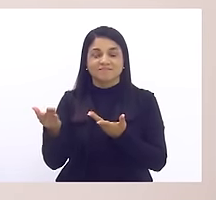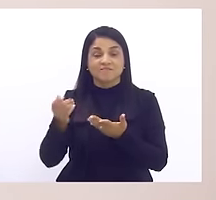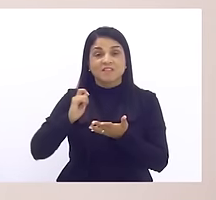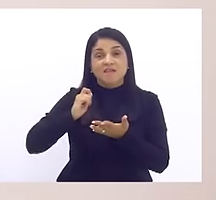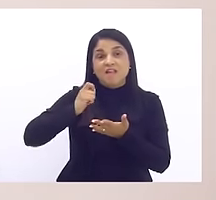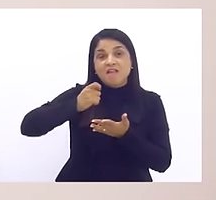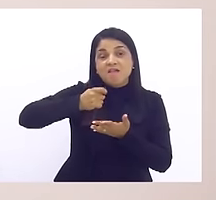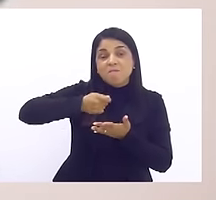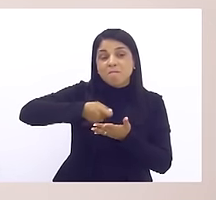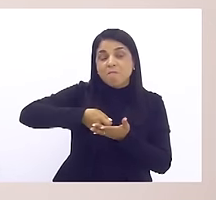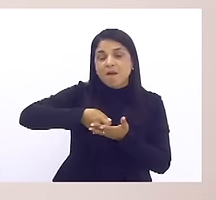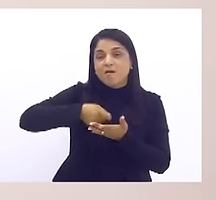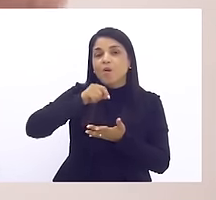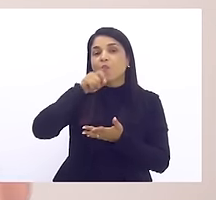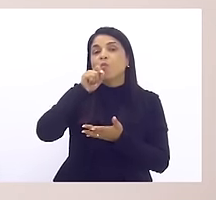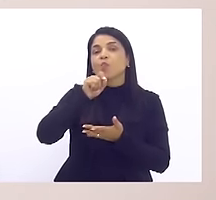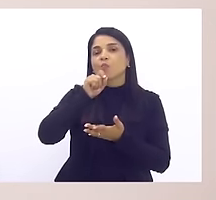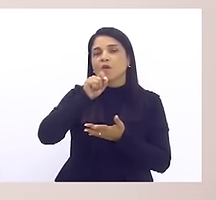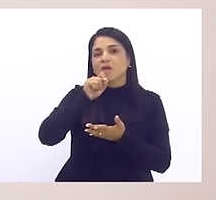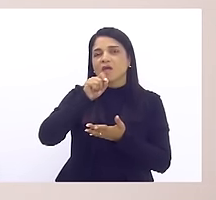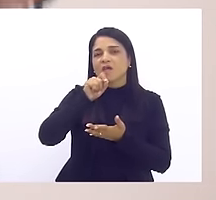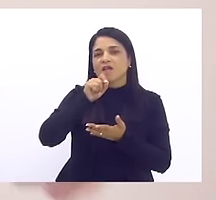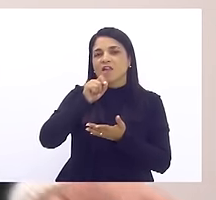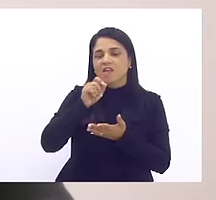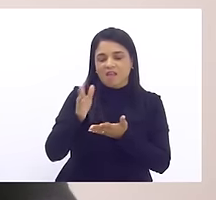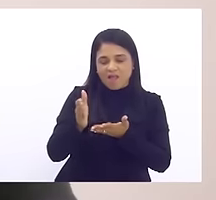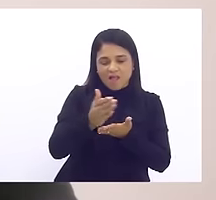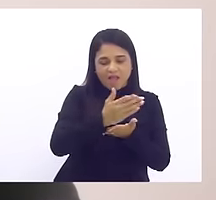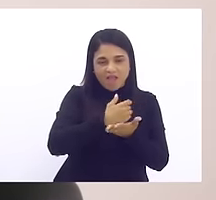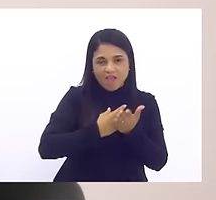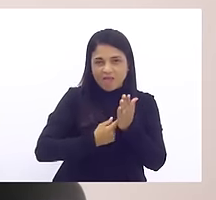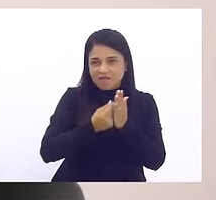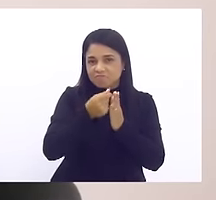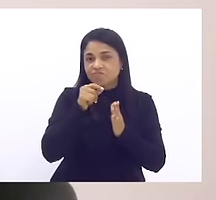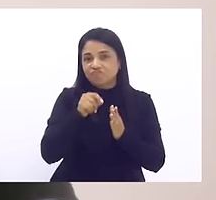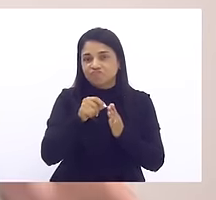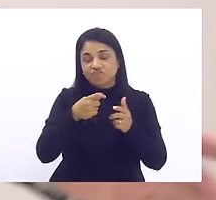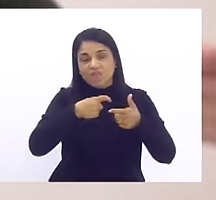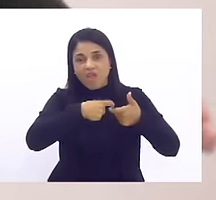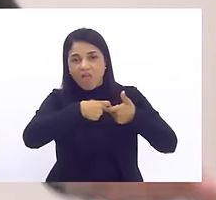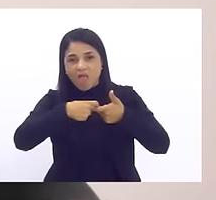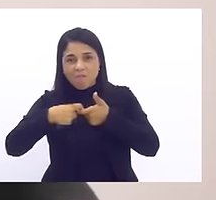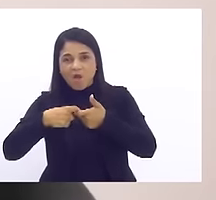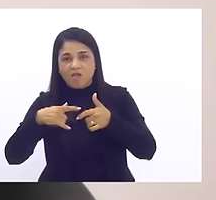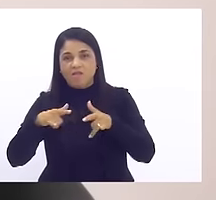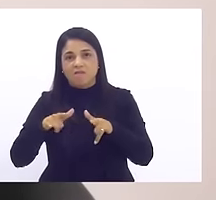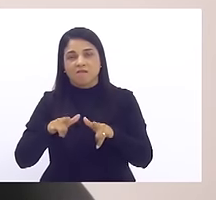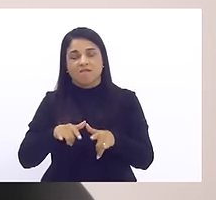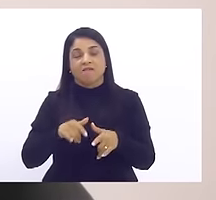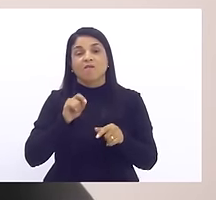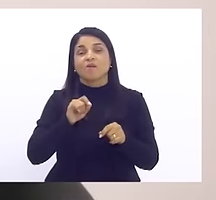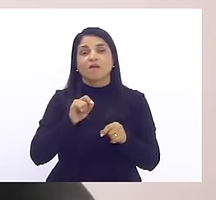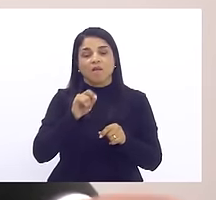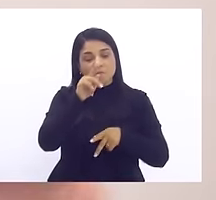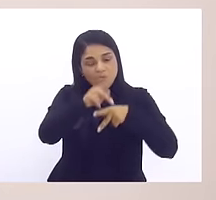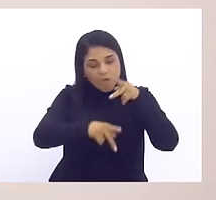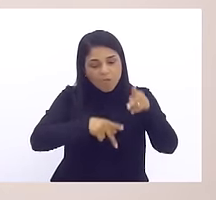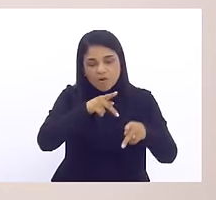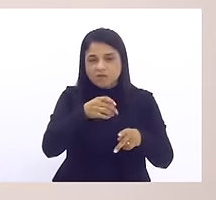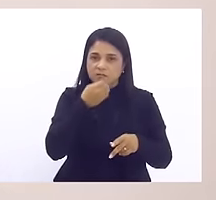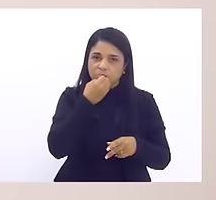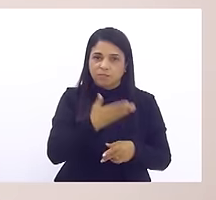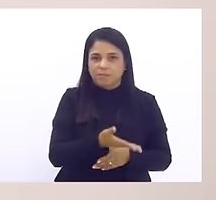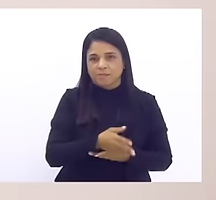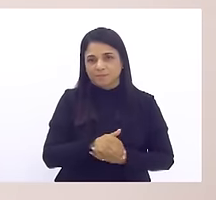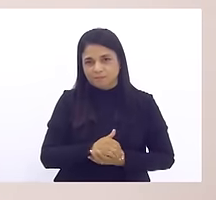essa conta quem tá sustentando essa organização criminosa da mapa dos reboques do Rio de Janeiro é a população de bem pô porque ela